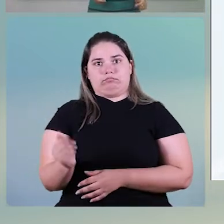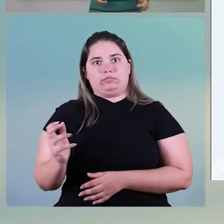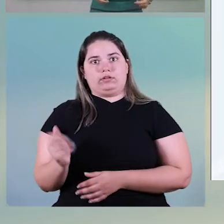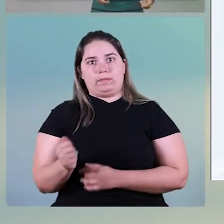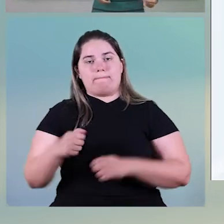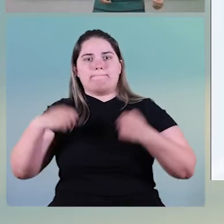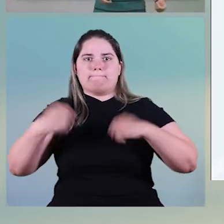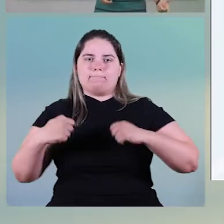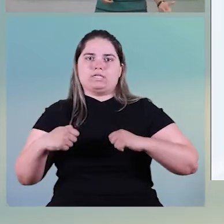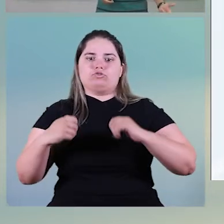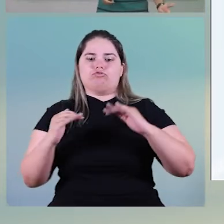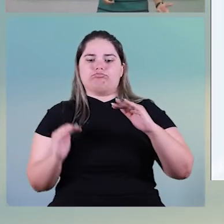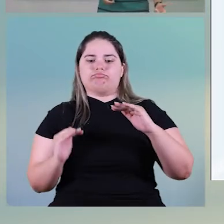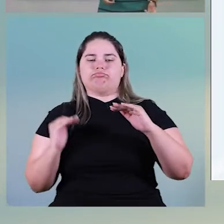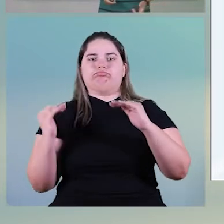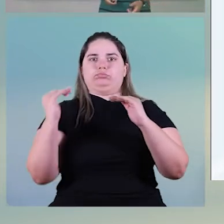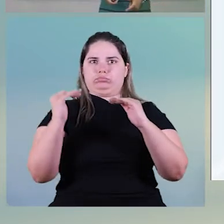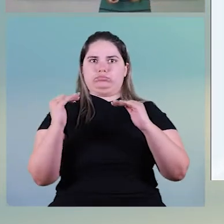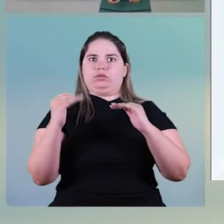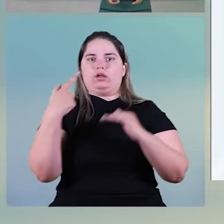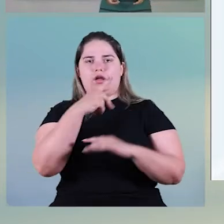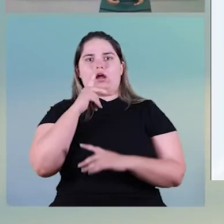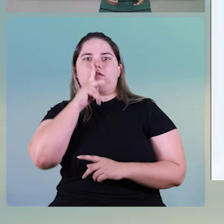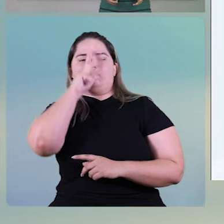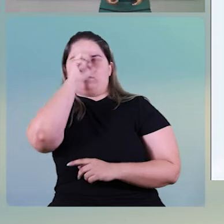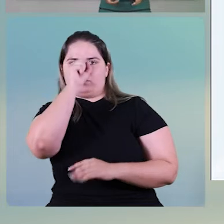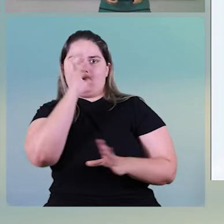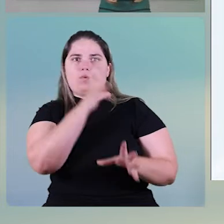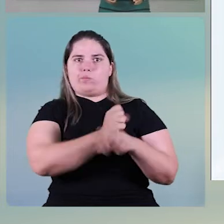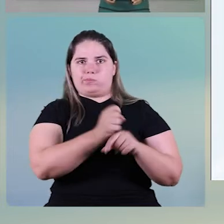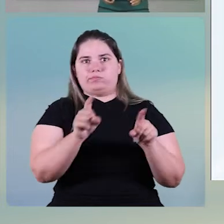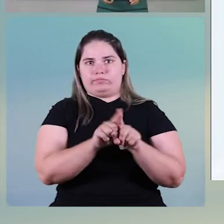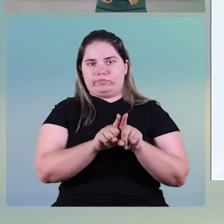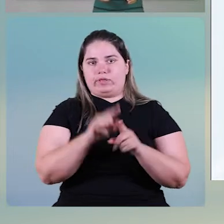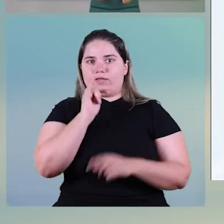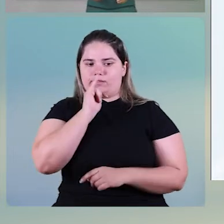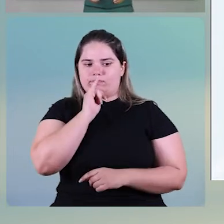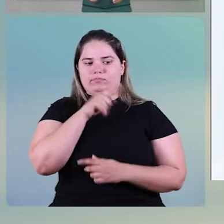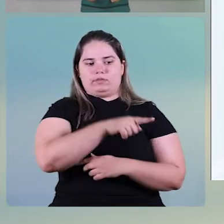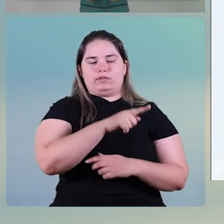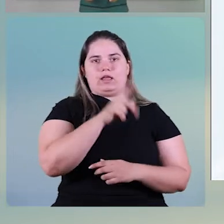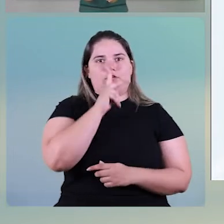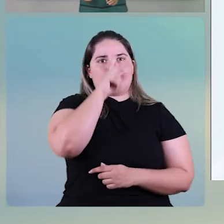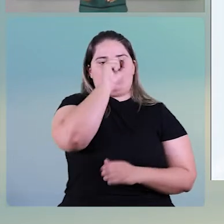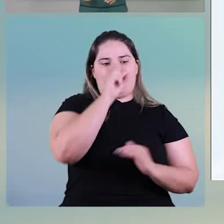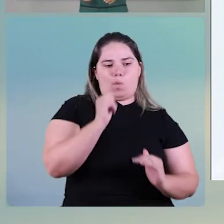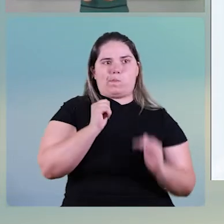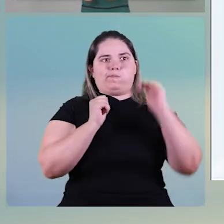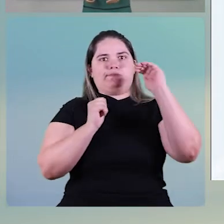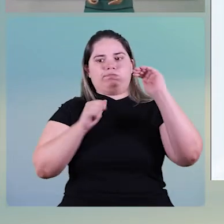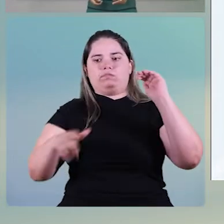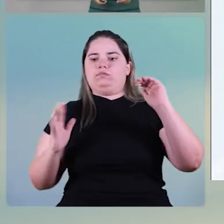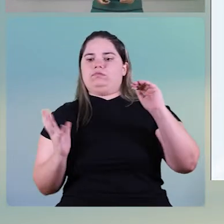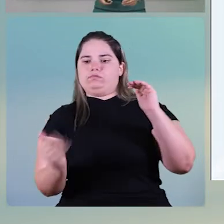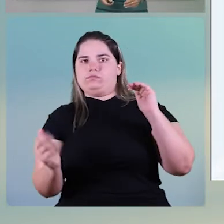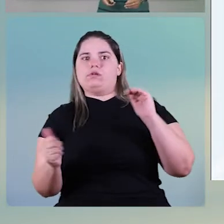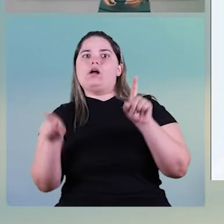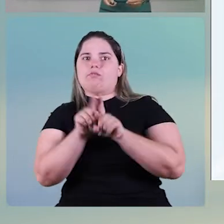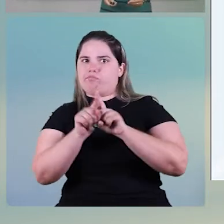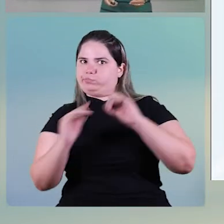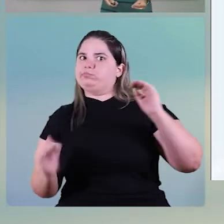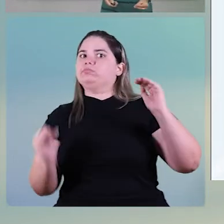será diretamente proporcional à força resultante. Então veja que a segunda lei de Newton trata da força